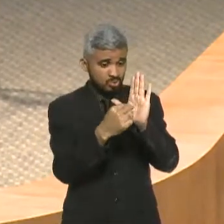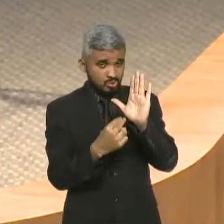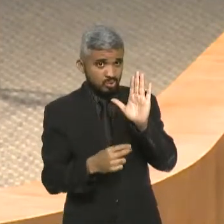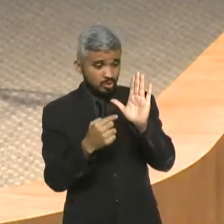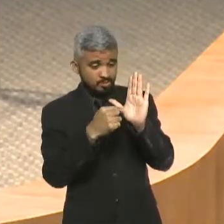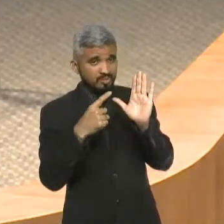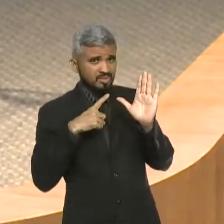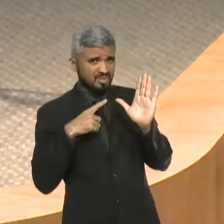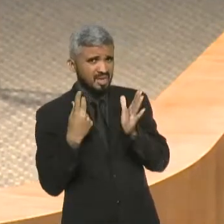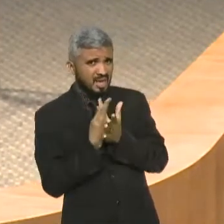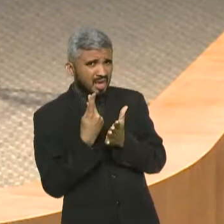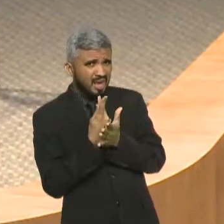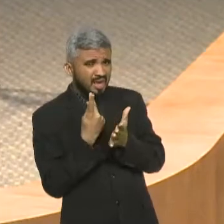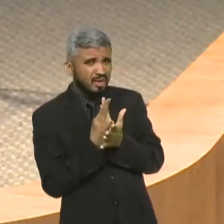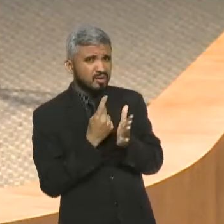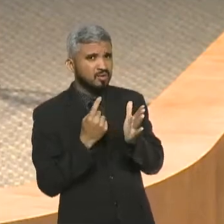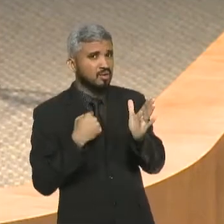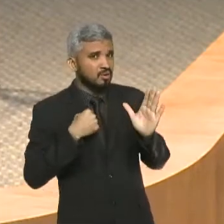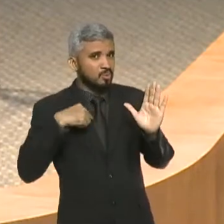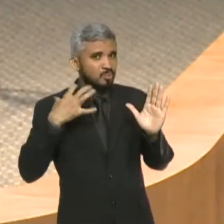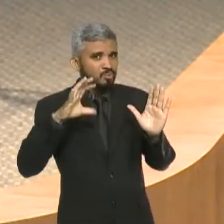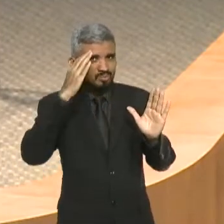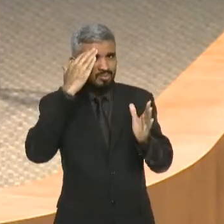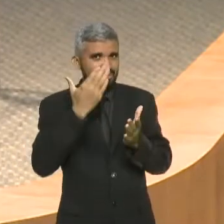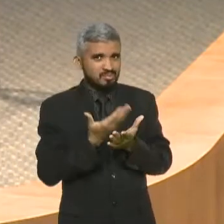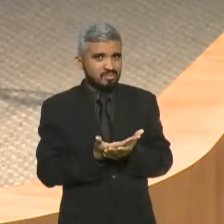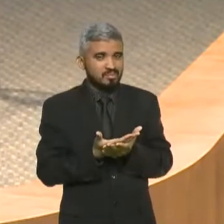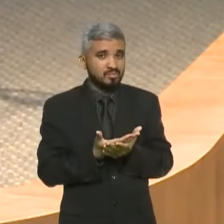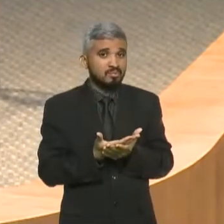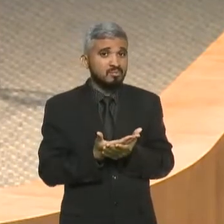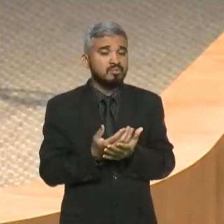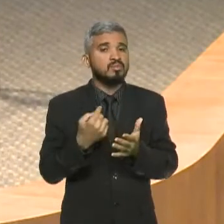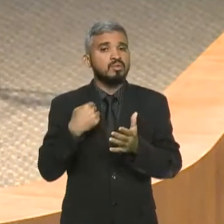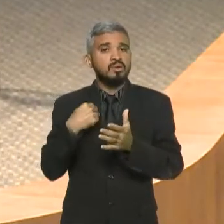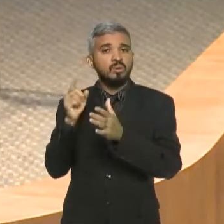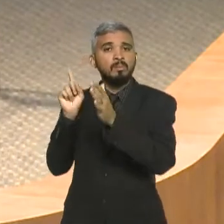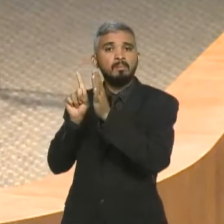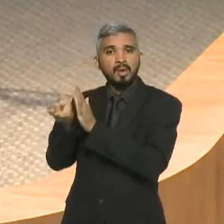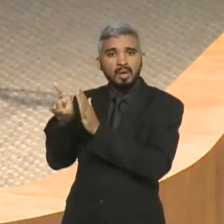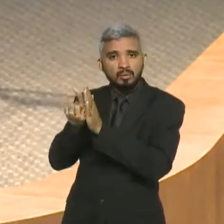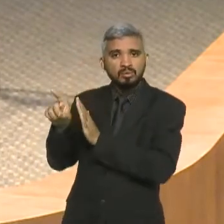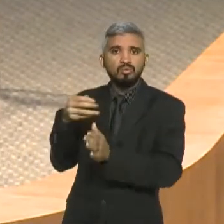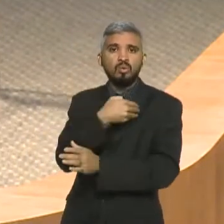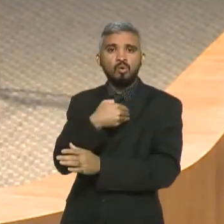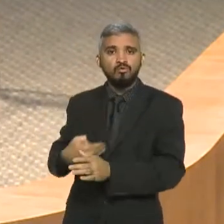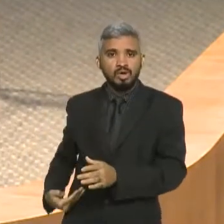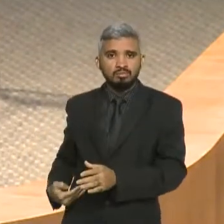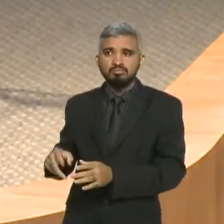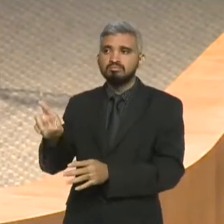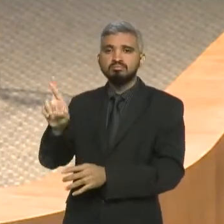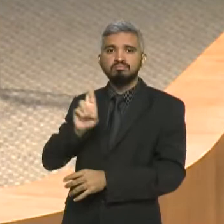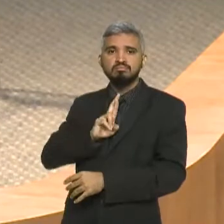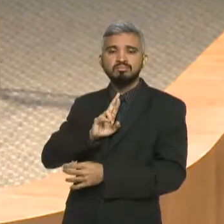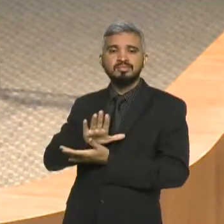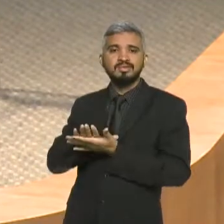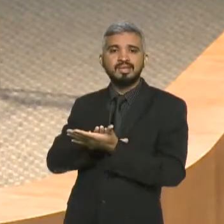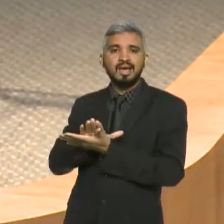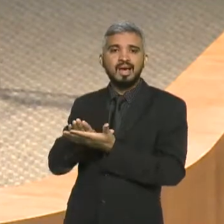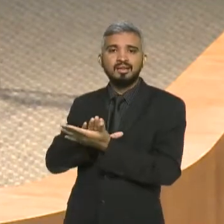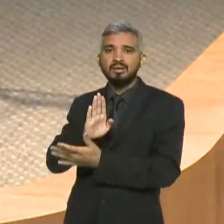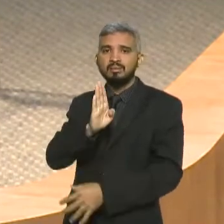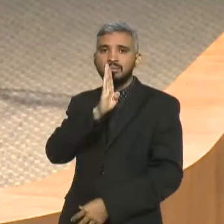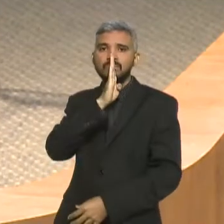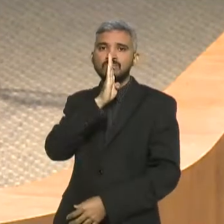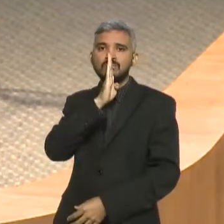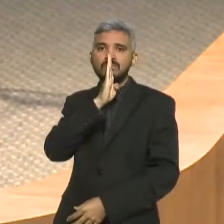enfim, solicitamos informações do governo do estado, ninguém diz nada, está todo mundo calado. Segundo, solicitamos ao governo do